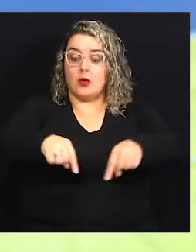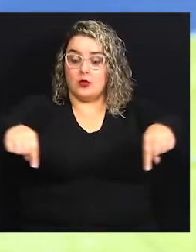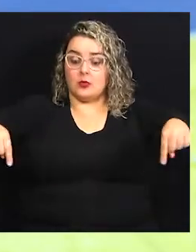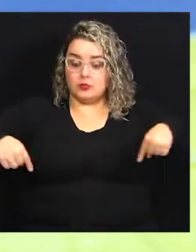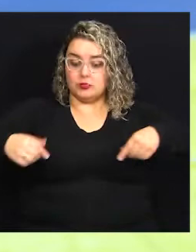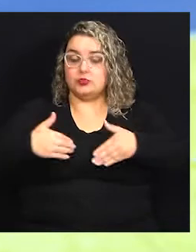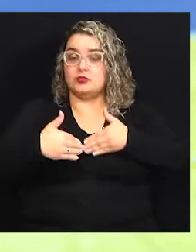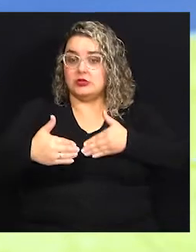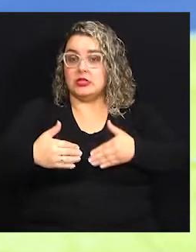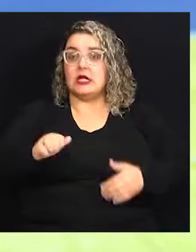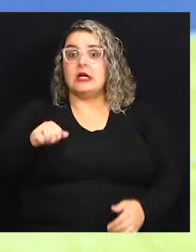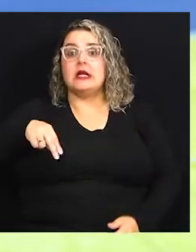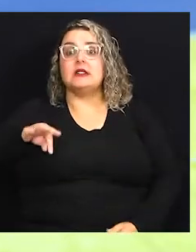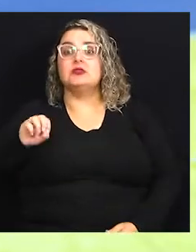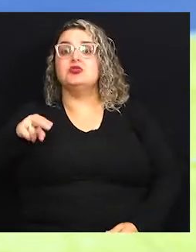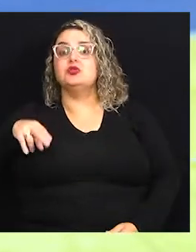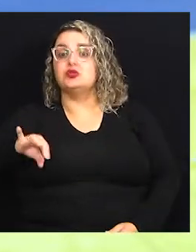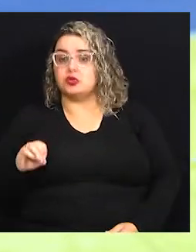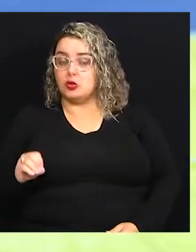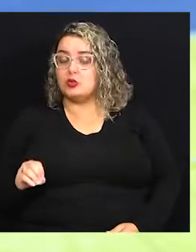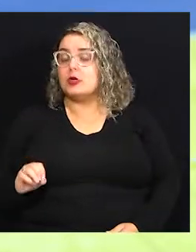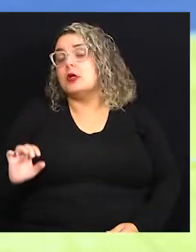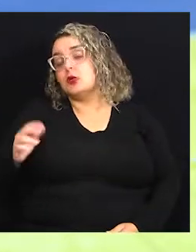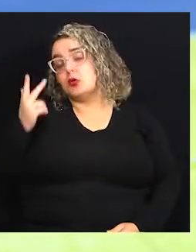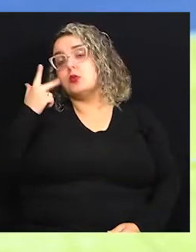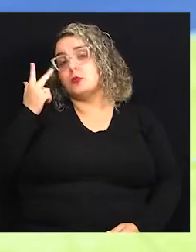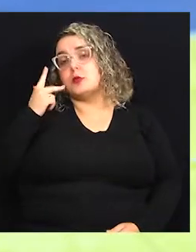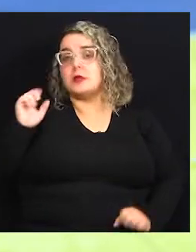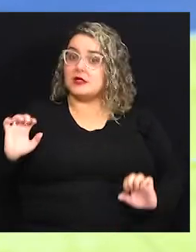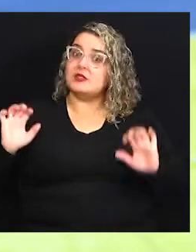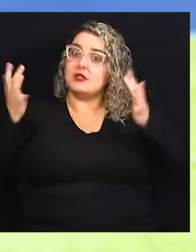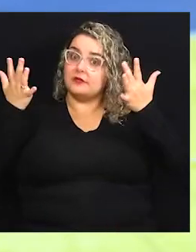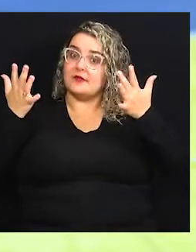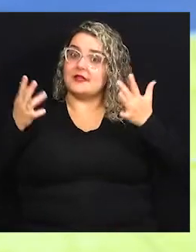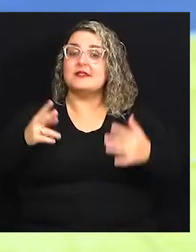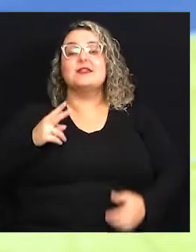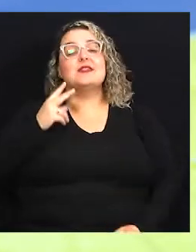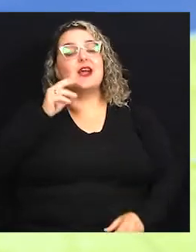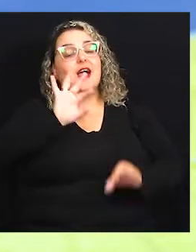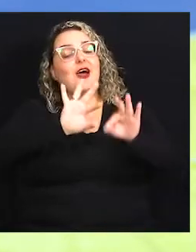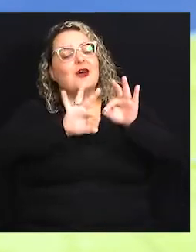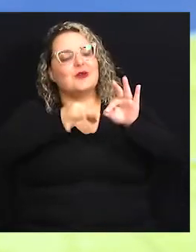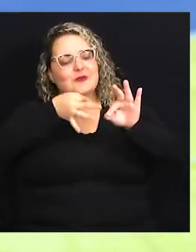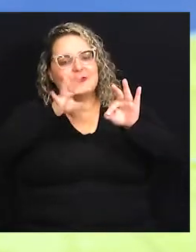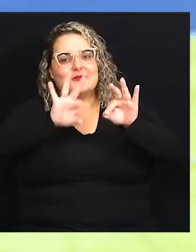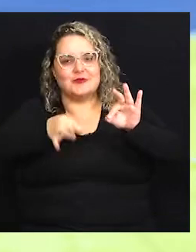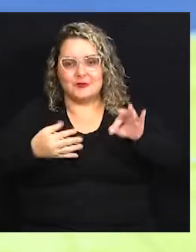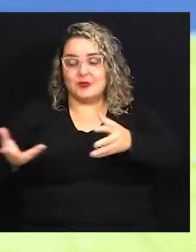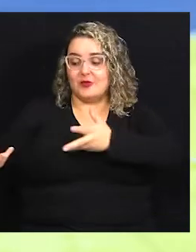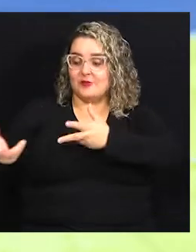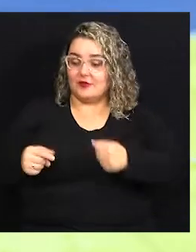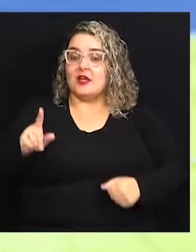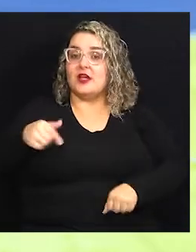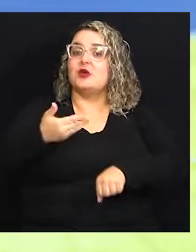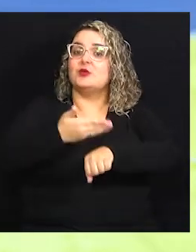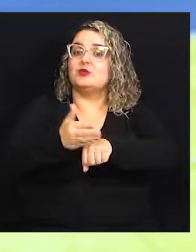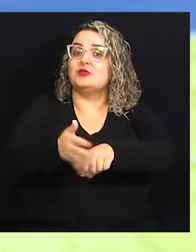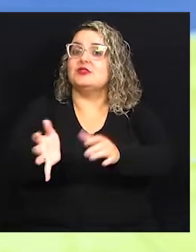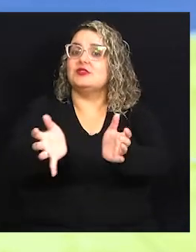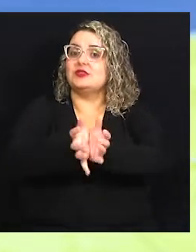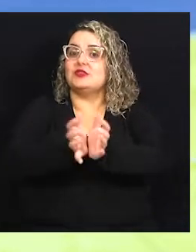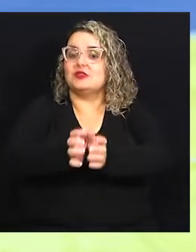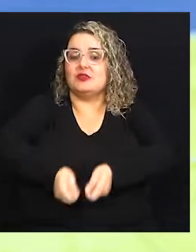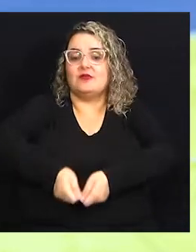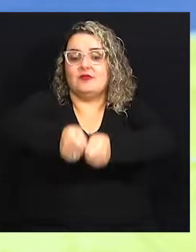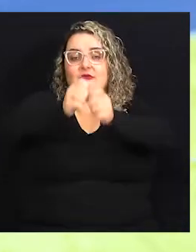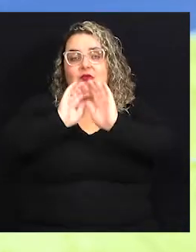Antônio Elis, onde geralmente acontece a festa da uva, porque o meu convidado de hoje é o treinador da equipe de vôlei feminino aqui